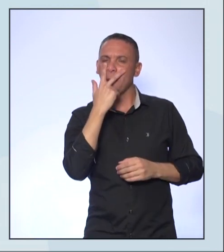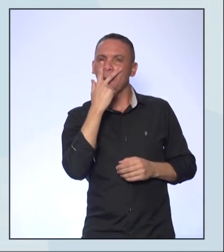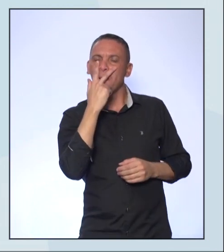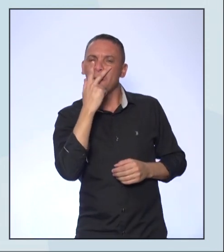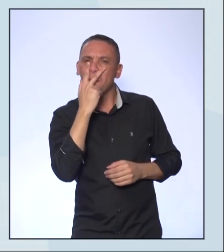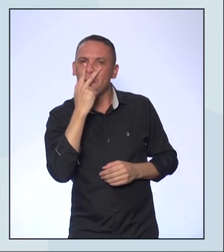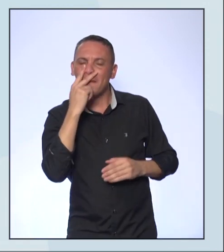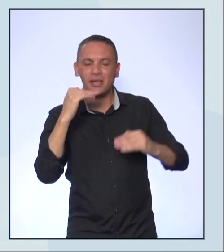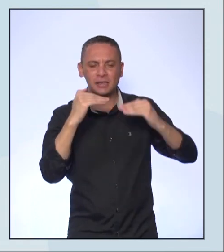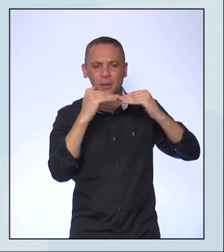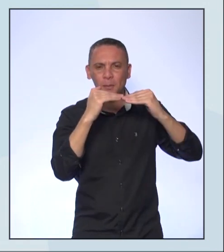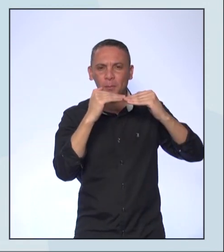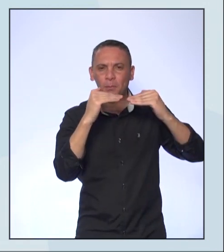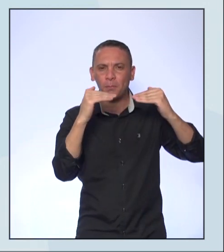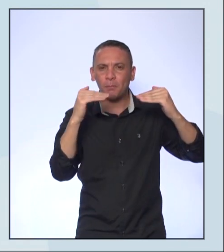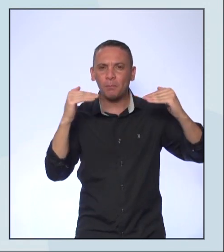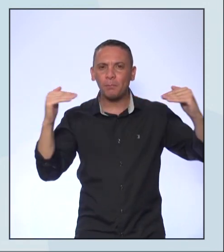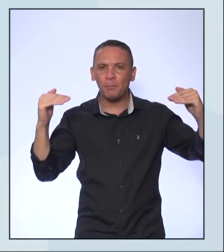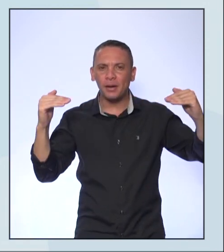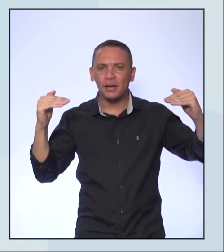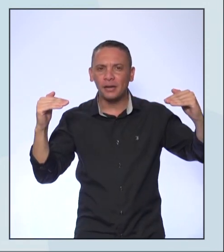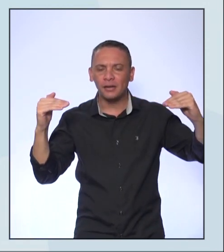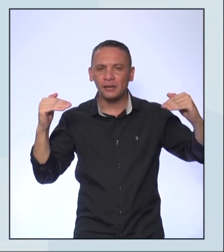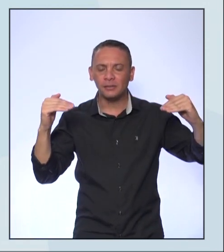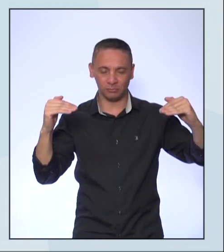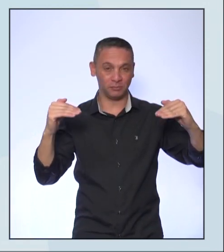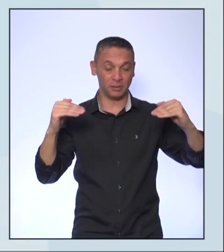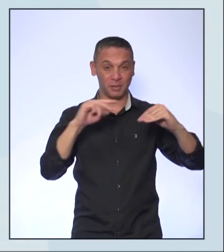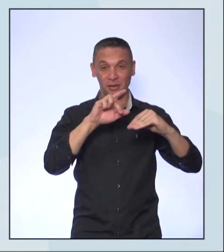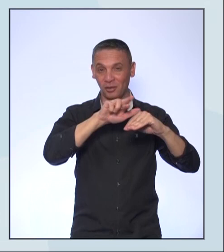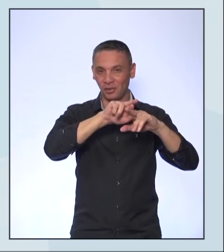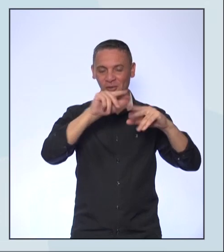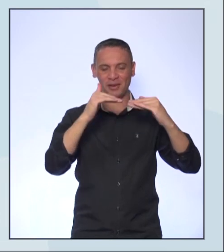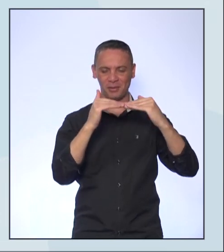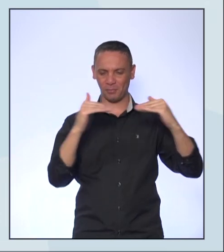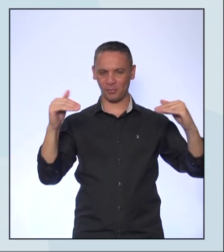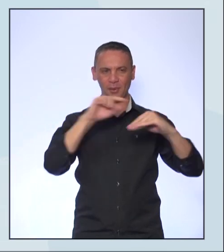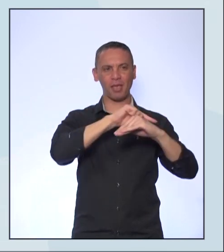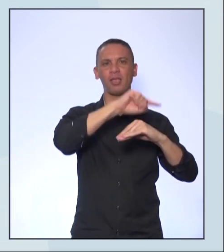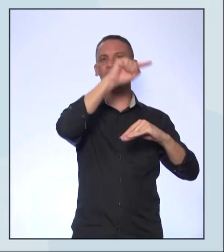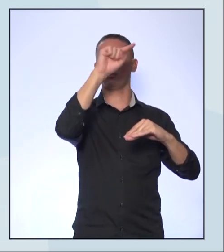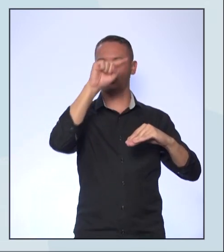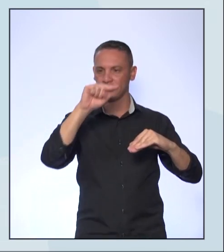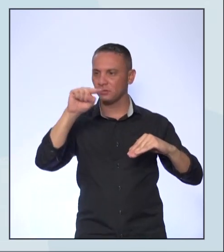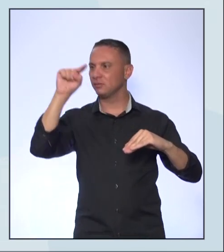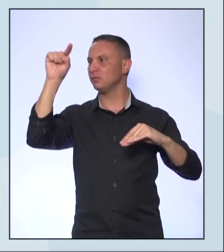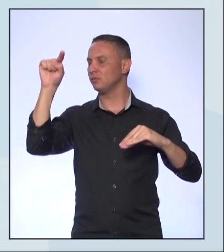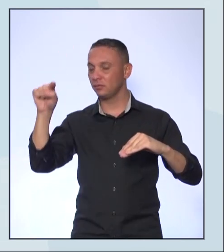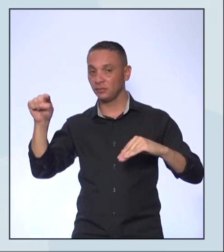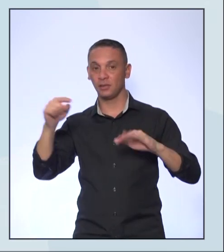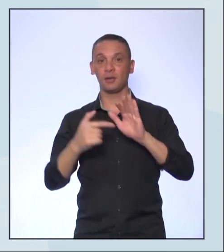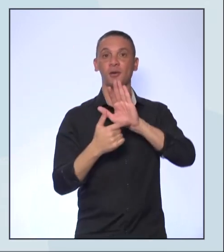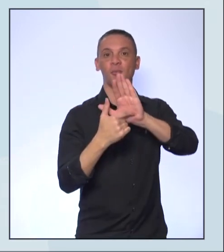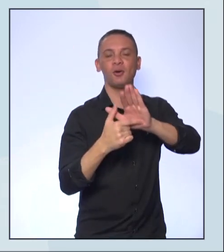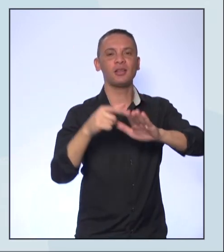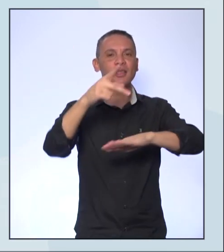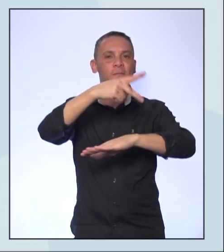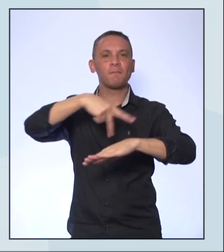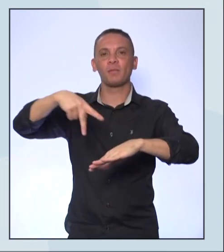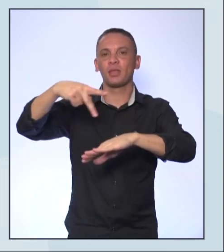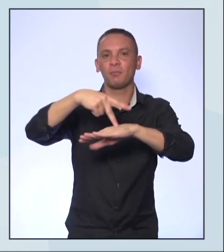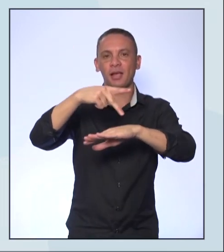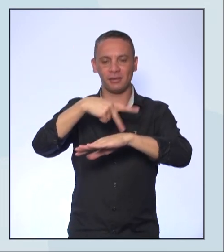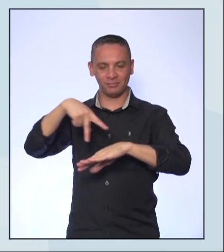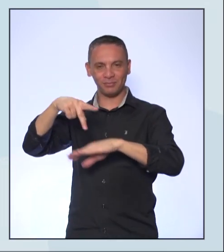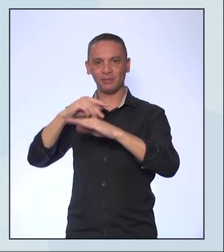linha do Equador, mas totalmente diferente da nossa linha do Equador, porque eles mostram os países que são